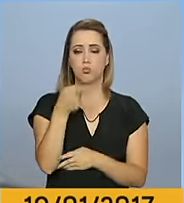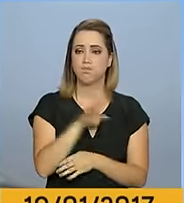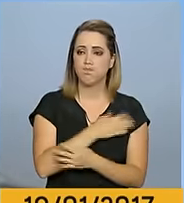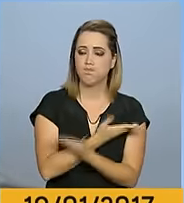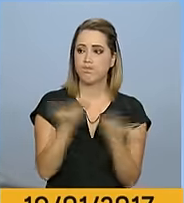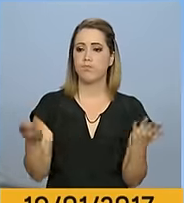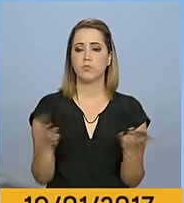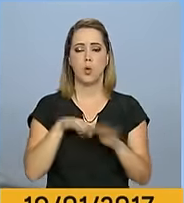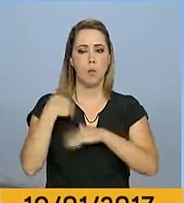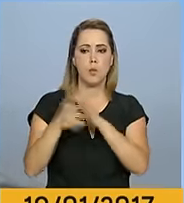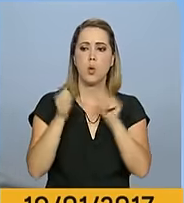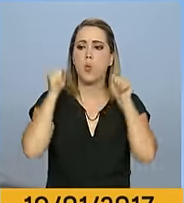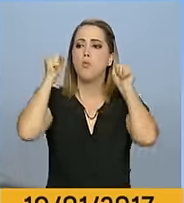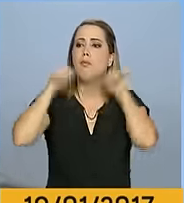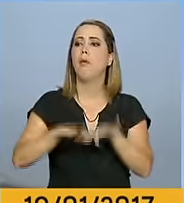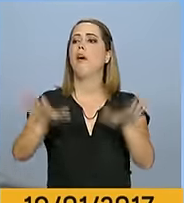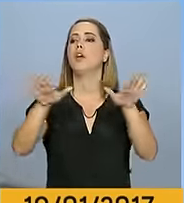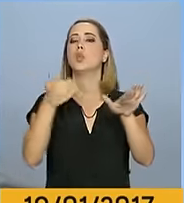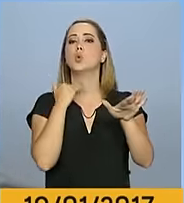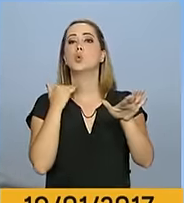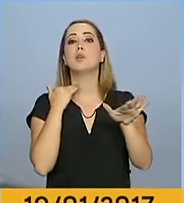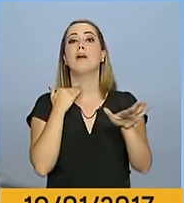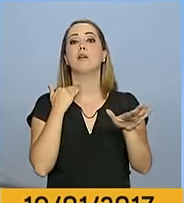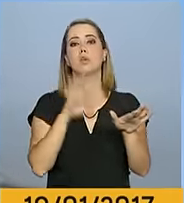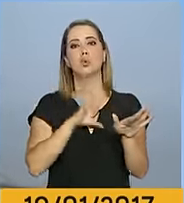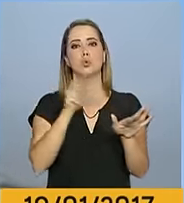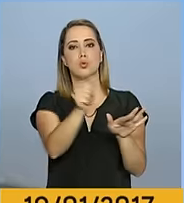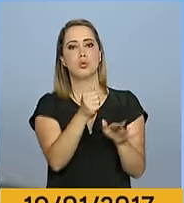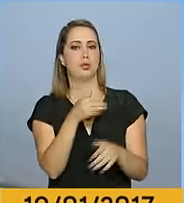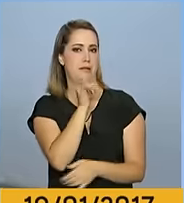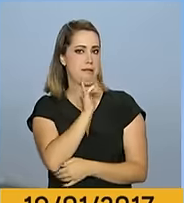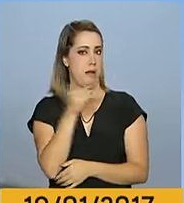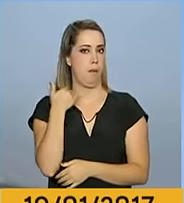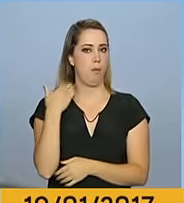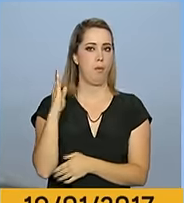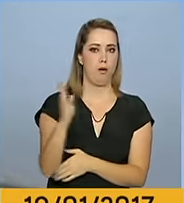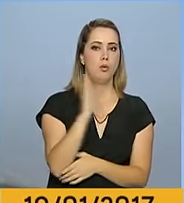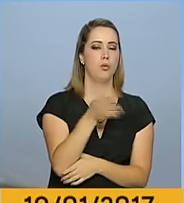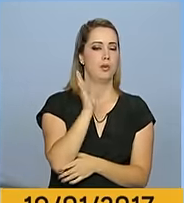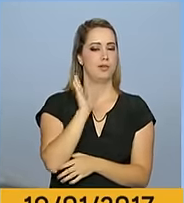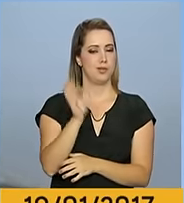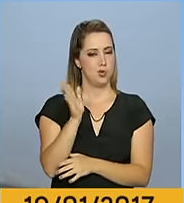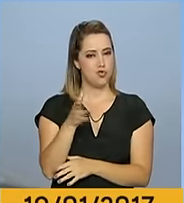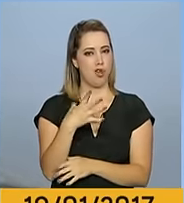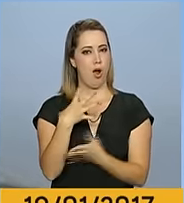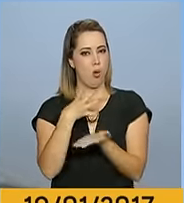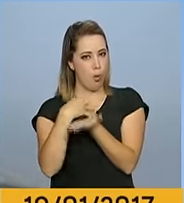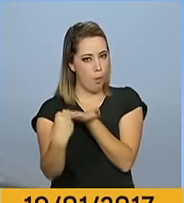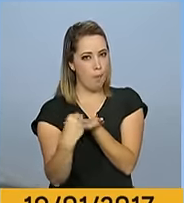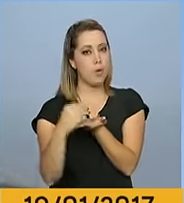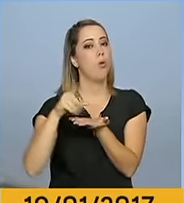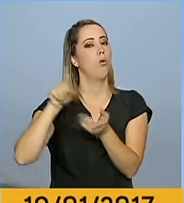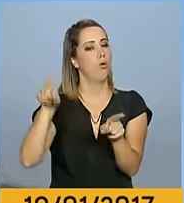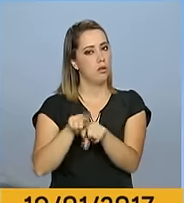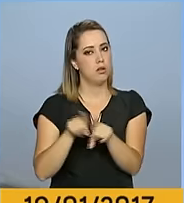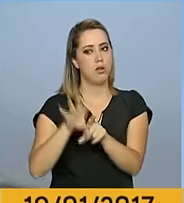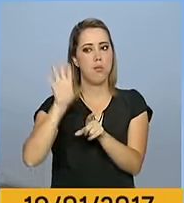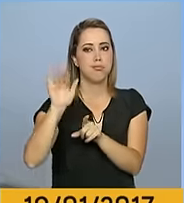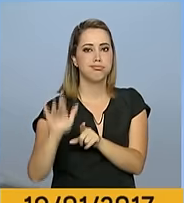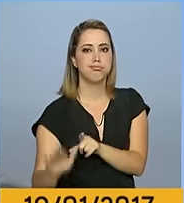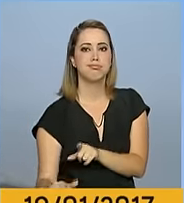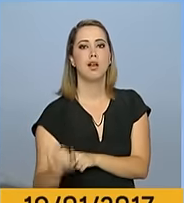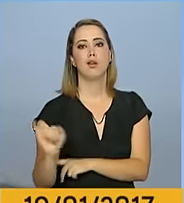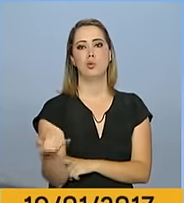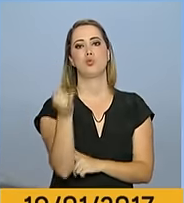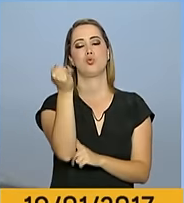repercussão nos bancos. O Banco do Brasil, por exemplo, já reduziu os juros, como reduzindo estão sendo todos os